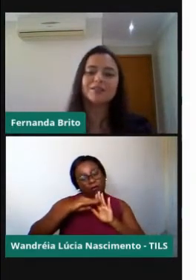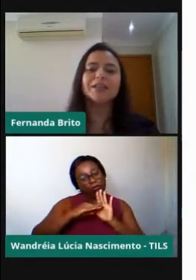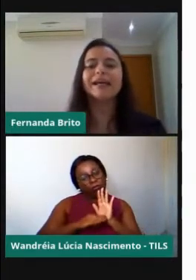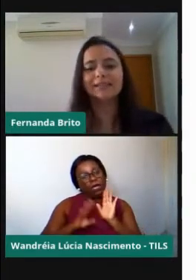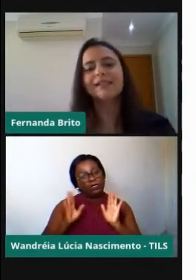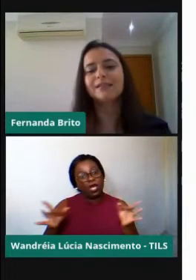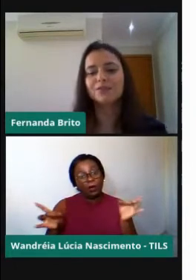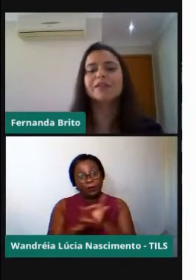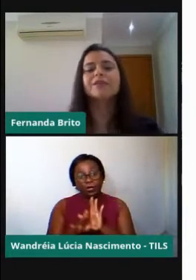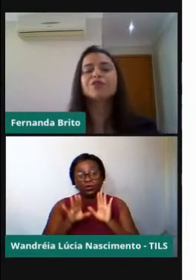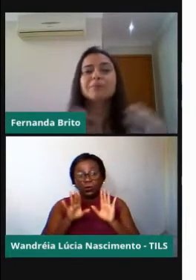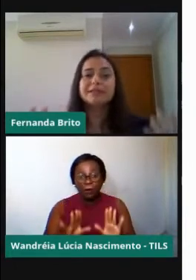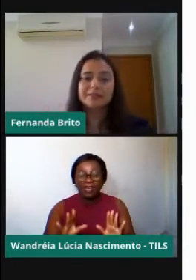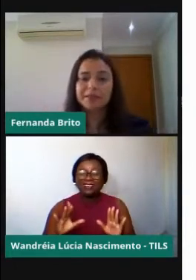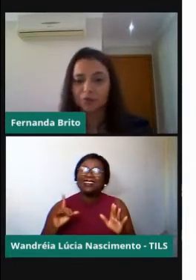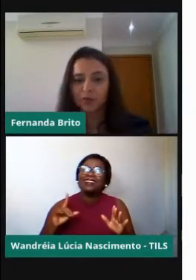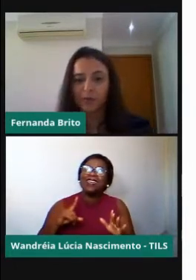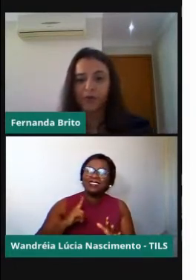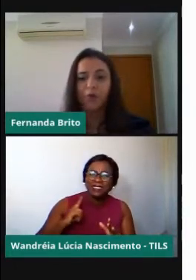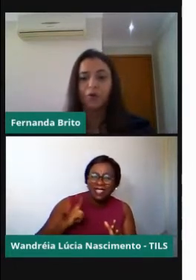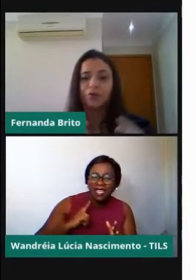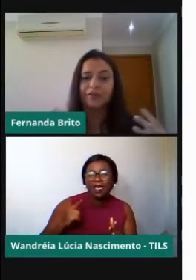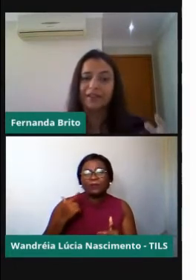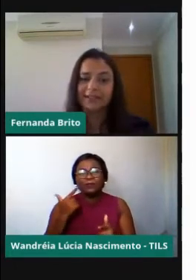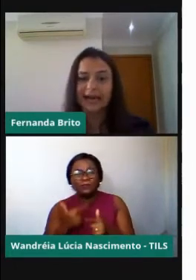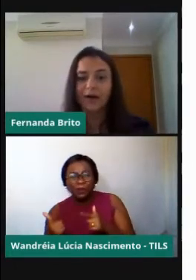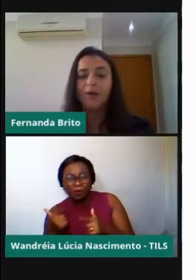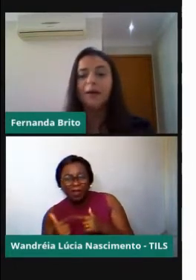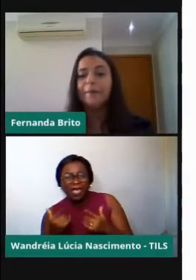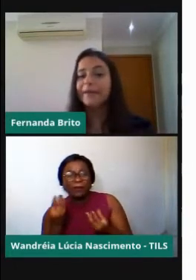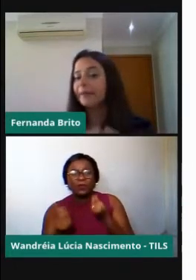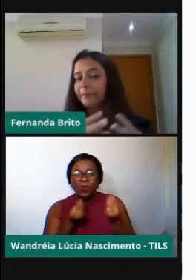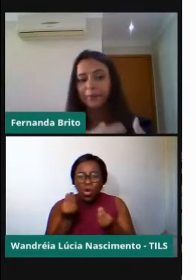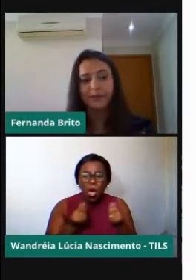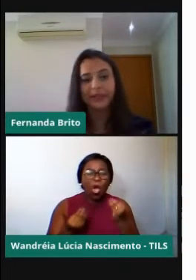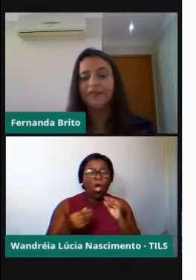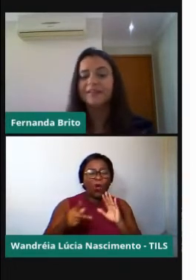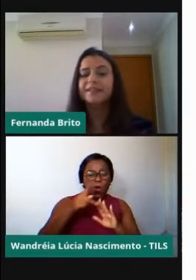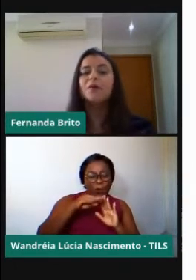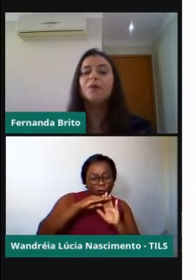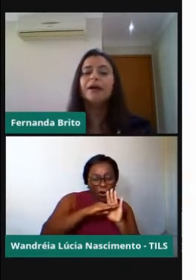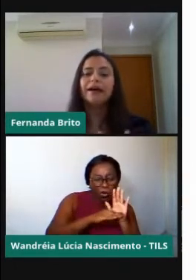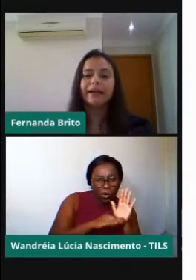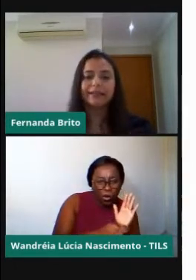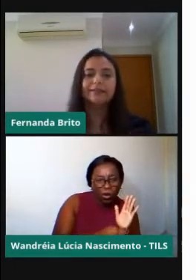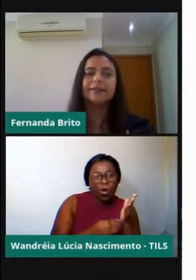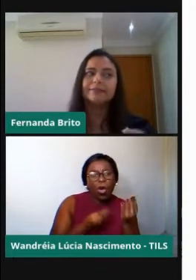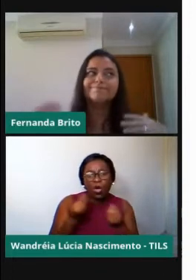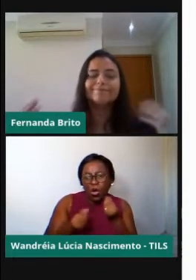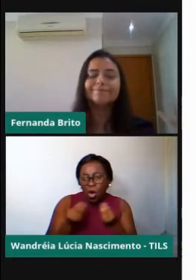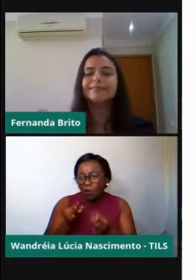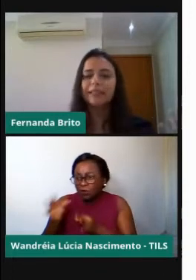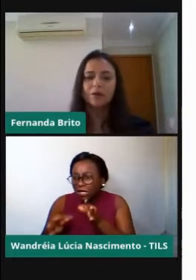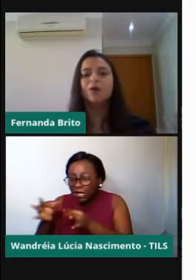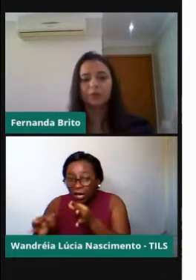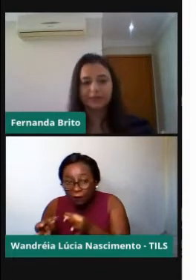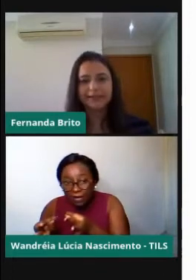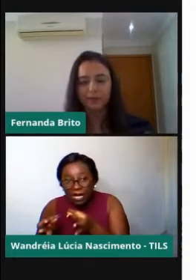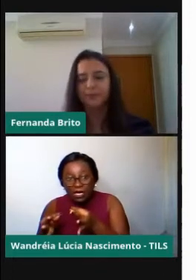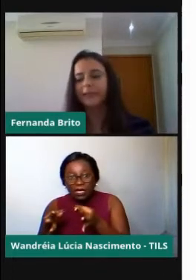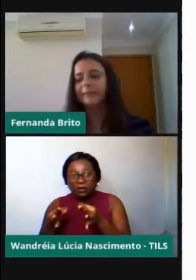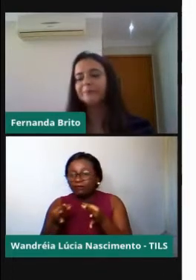questões relacionadas a isso, né? O estabelecimento de um protocolo universal para uma intervenção ainda